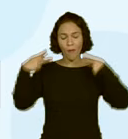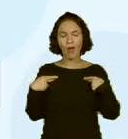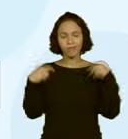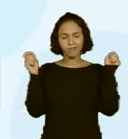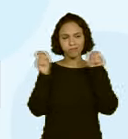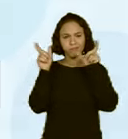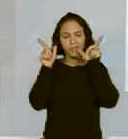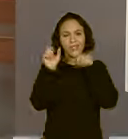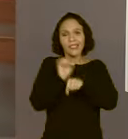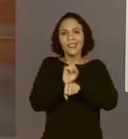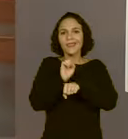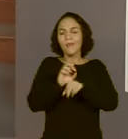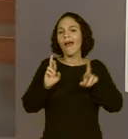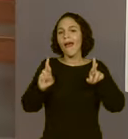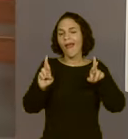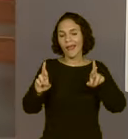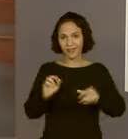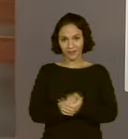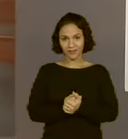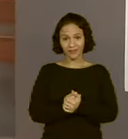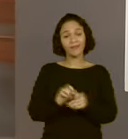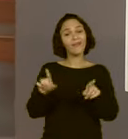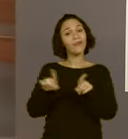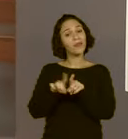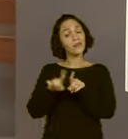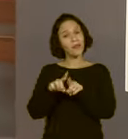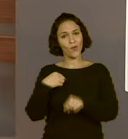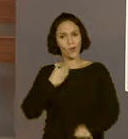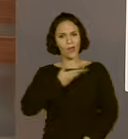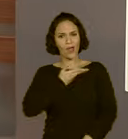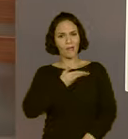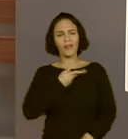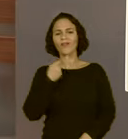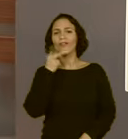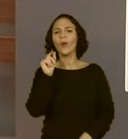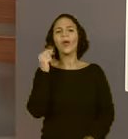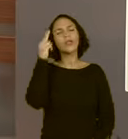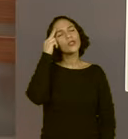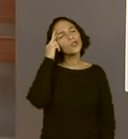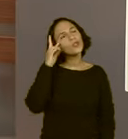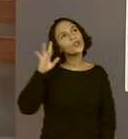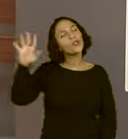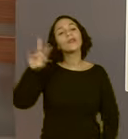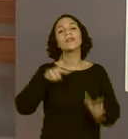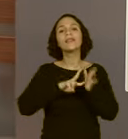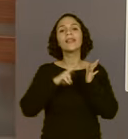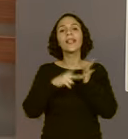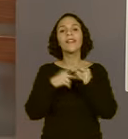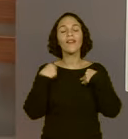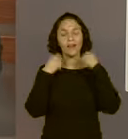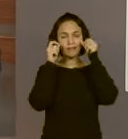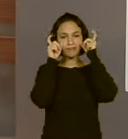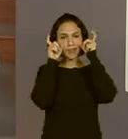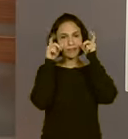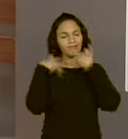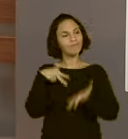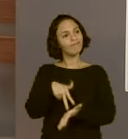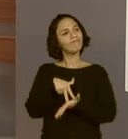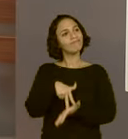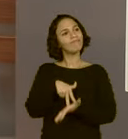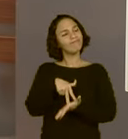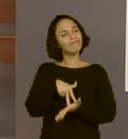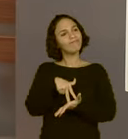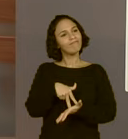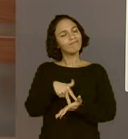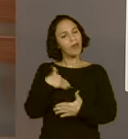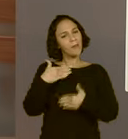diz que um plano é um sonho com os pés no chão, que é onde a gente vai chegar um pouquinho mais adiante na nossa aula. Fica com a gente